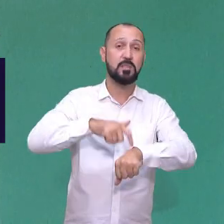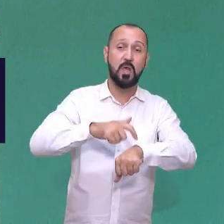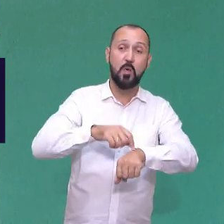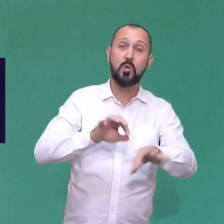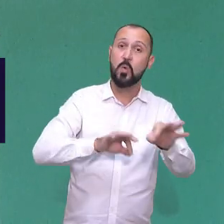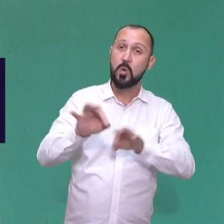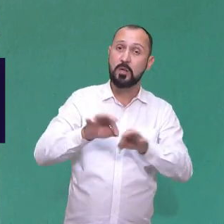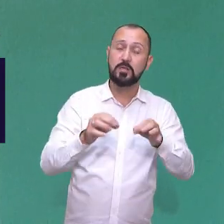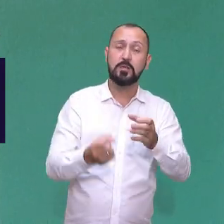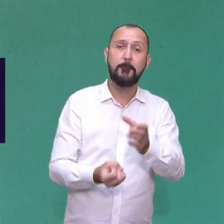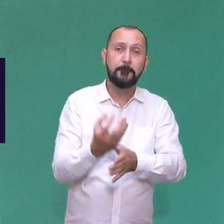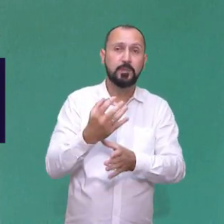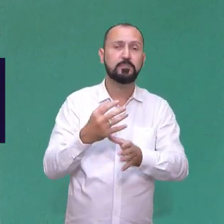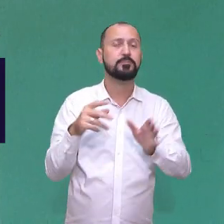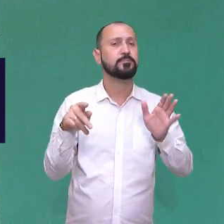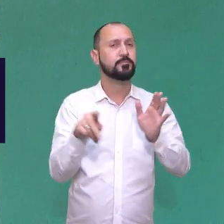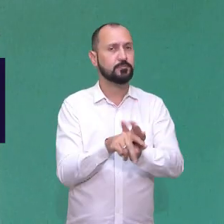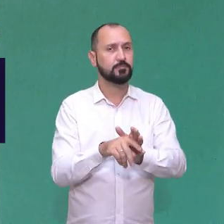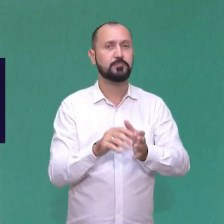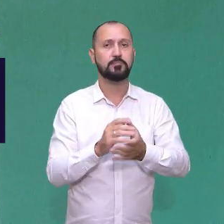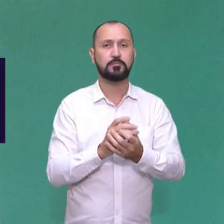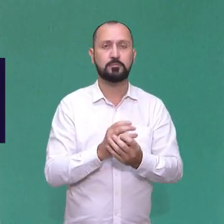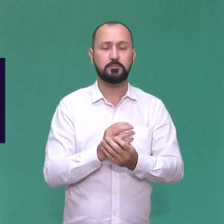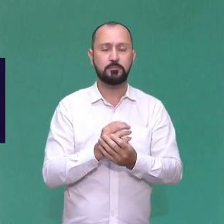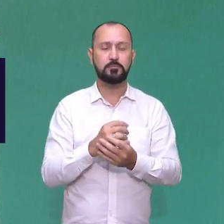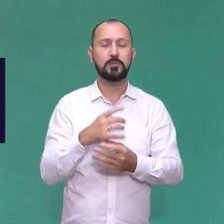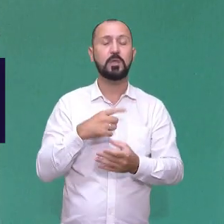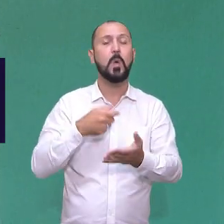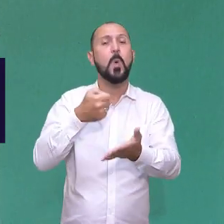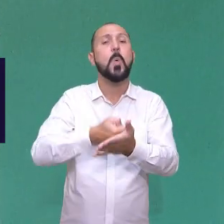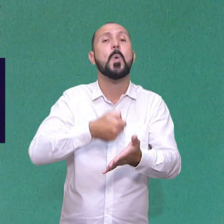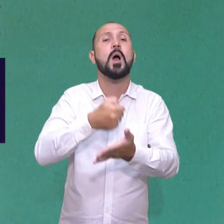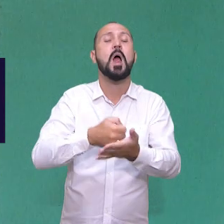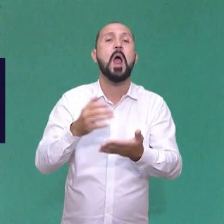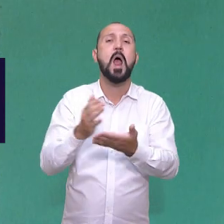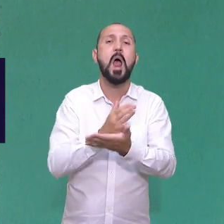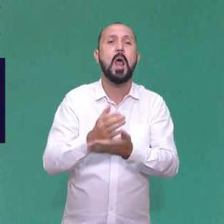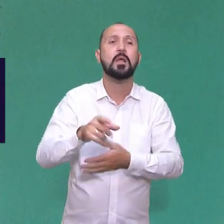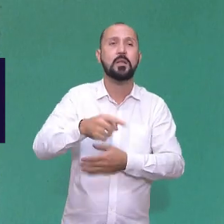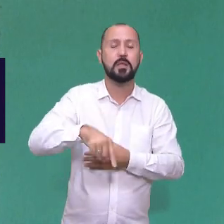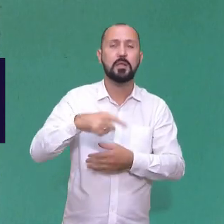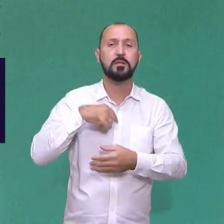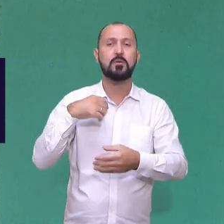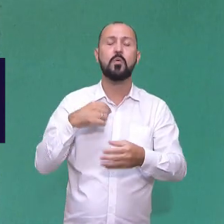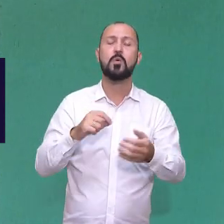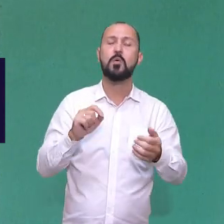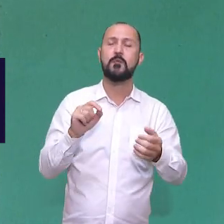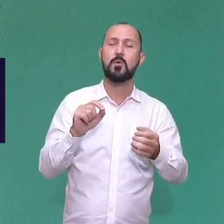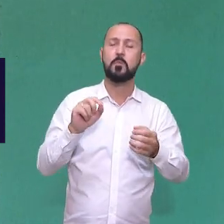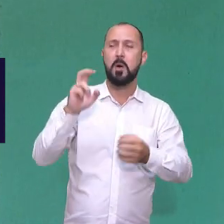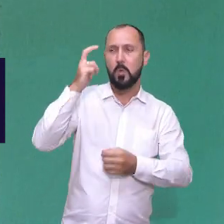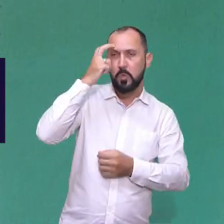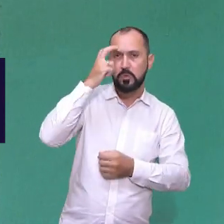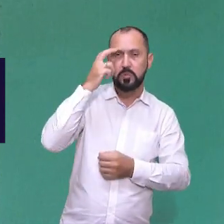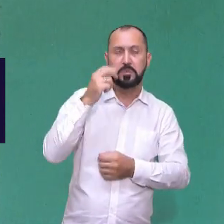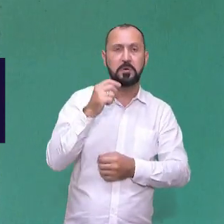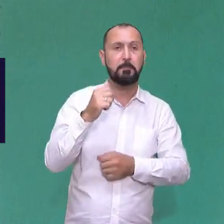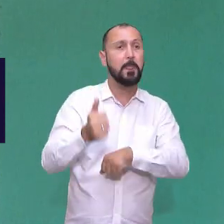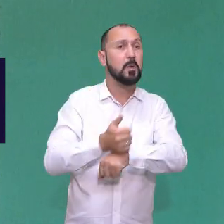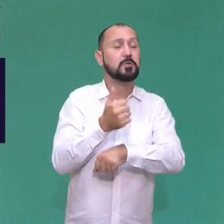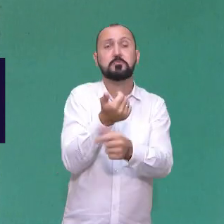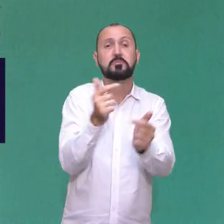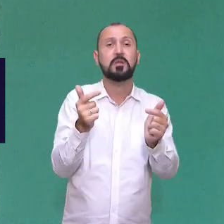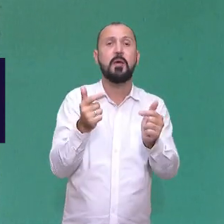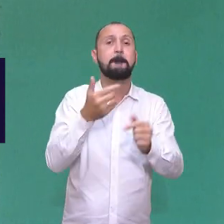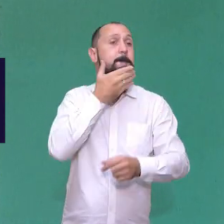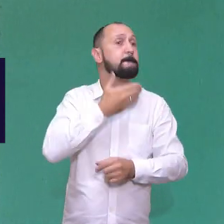a produção de qualidade, porque quando ele incentiva a produção de qualidade, ele obriga aqueles que eventualmente